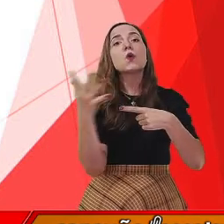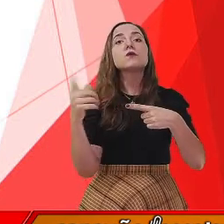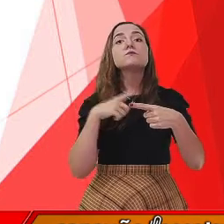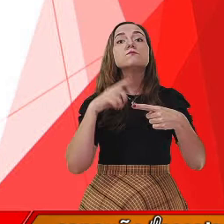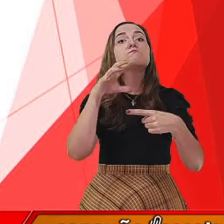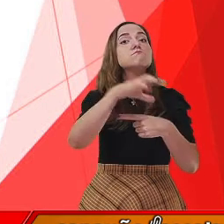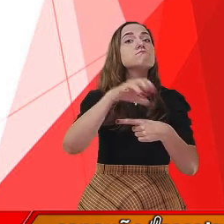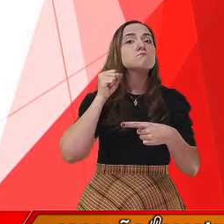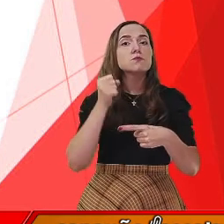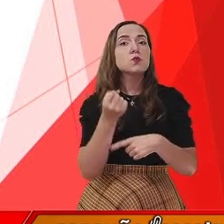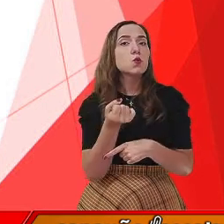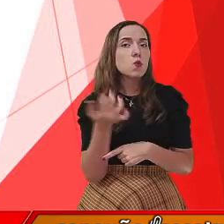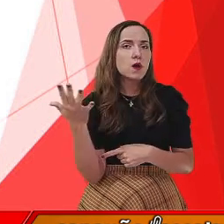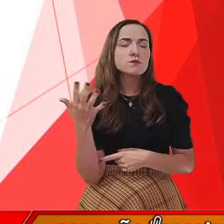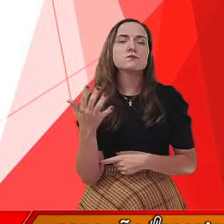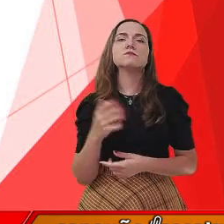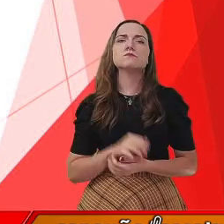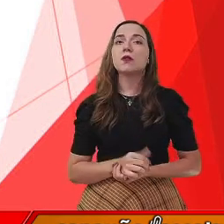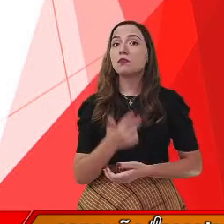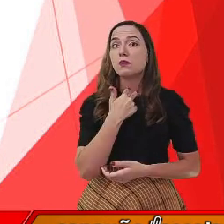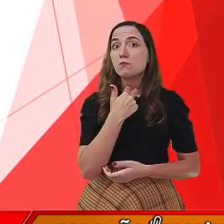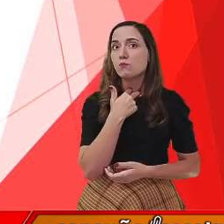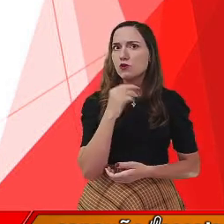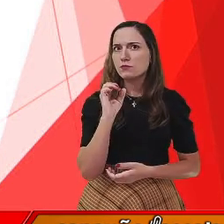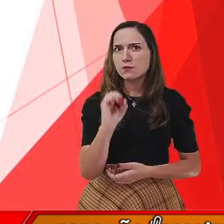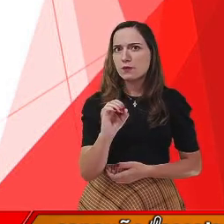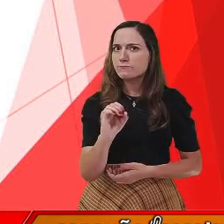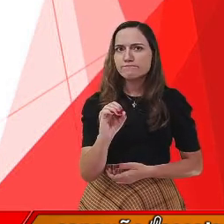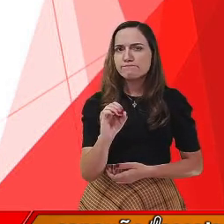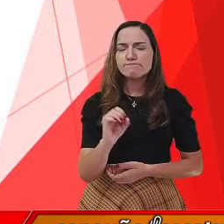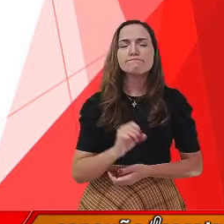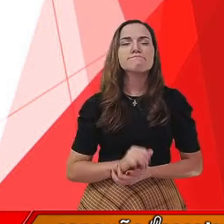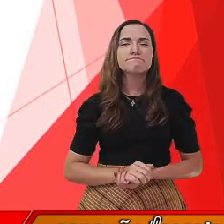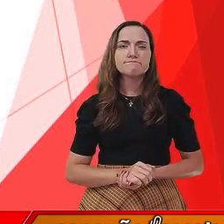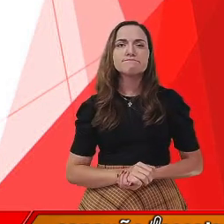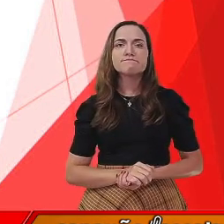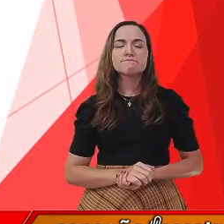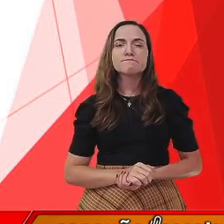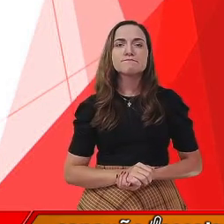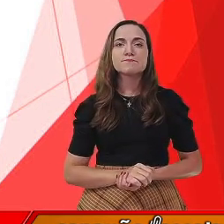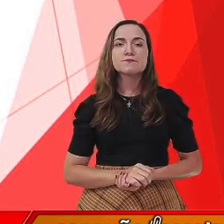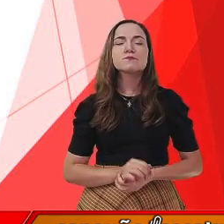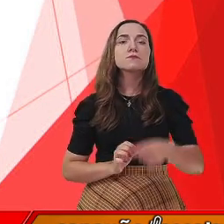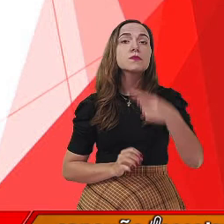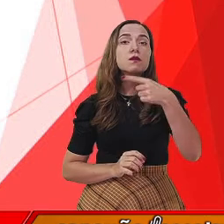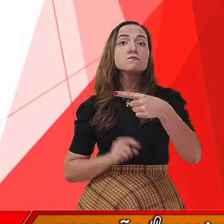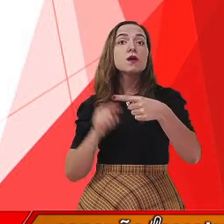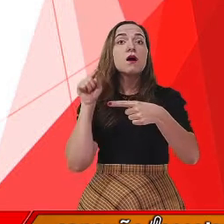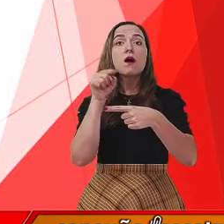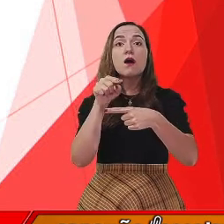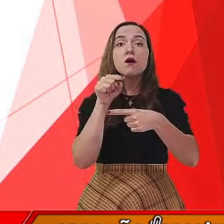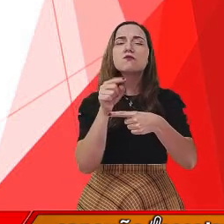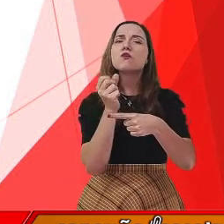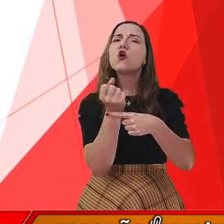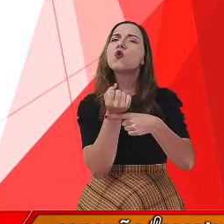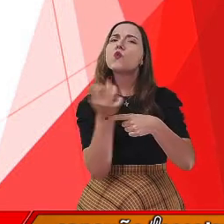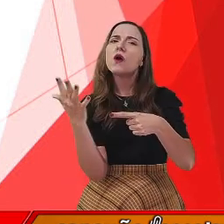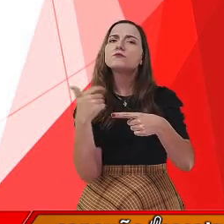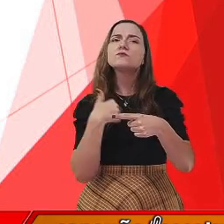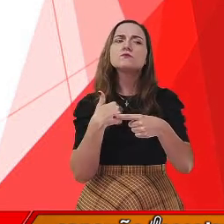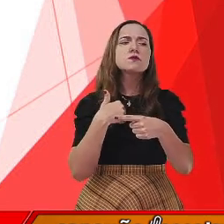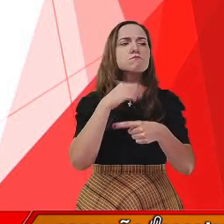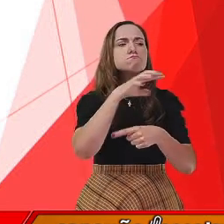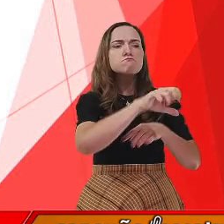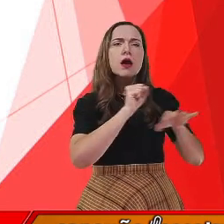unidade. E não pode ser igual a 0, hein? O numerador indica quantas partes são tomadas